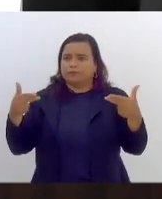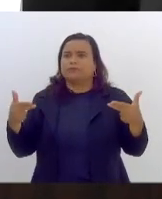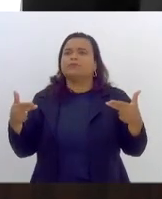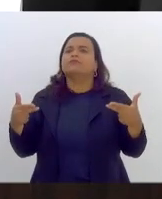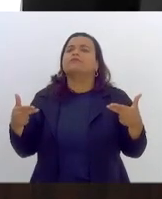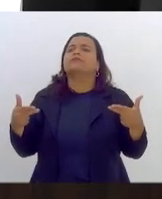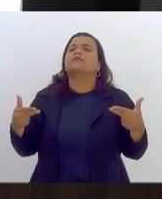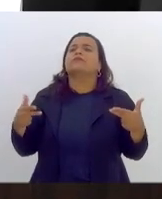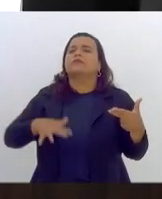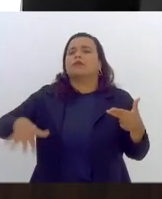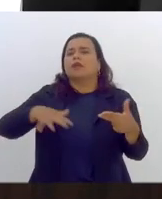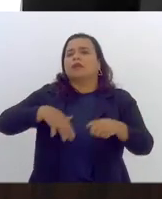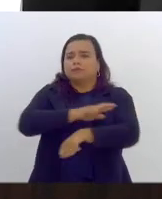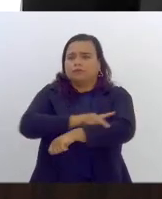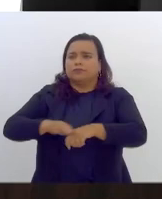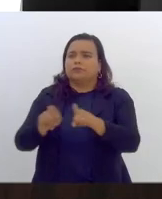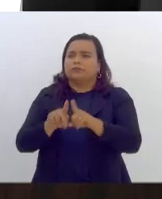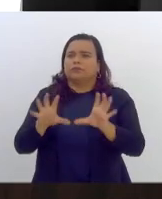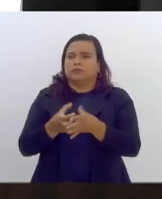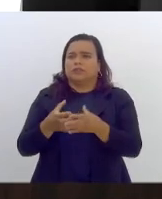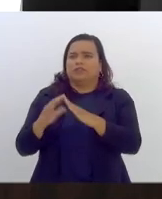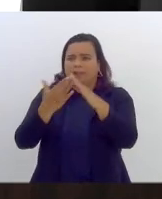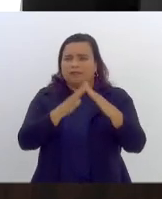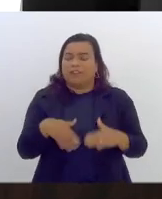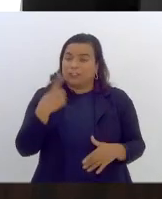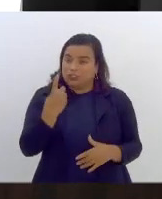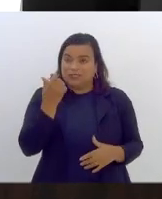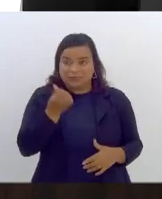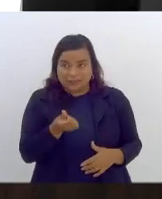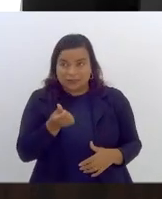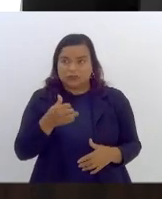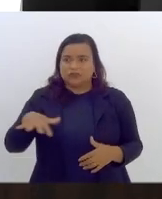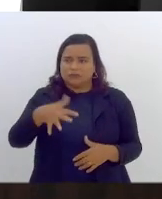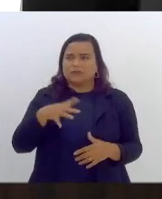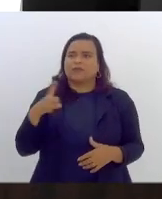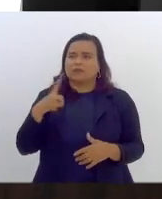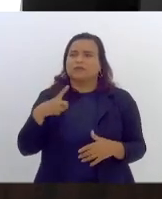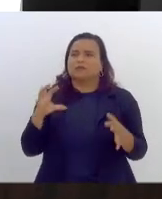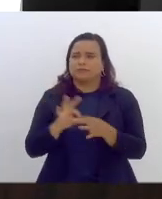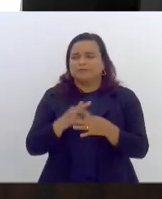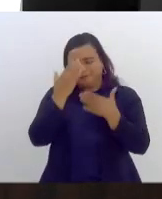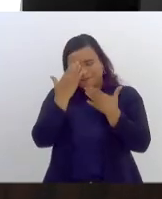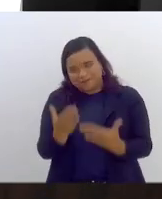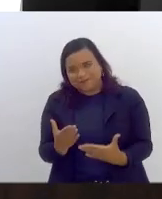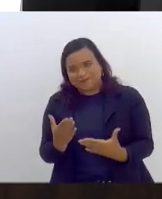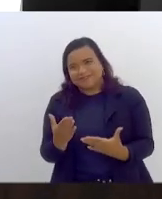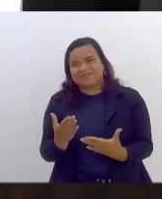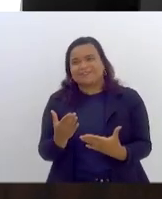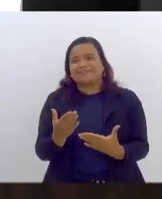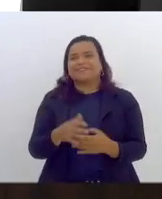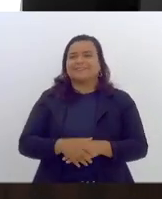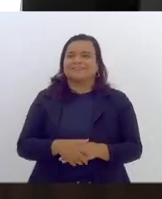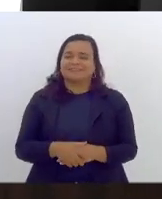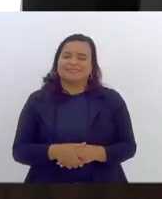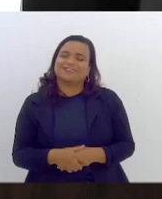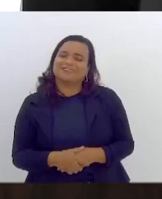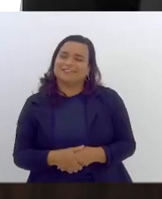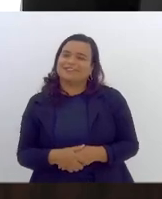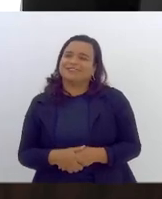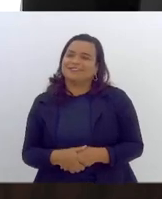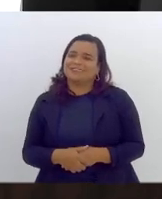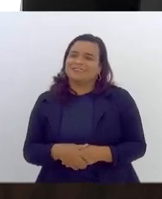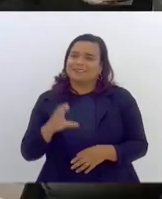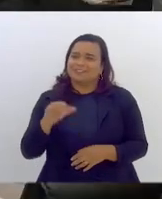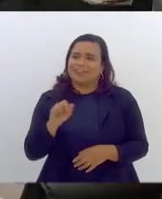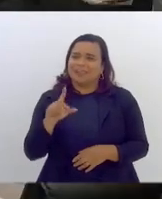no conjunto de 16 favelas formadas na Maré. Muito obrigada, querido